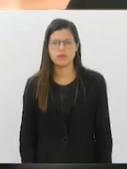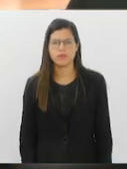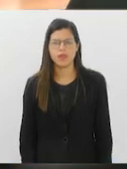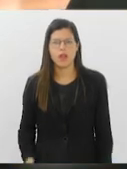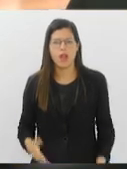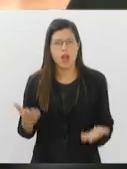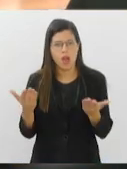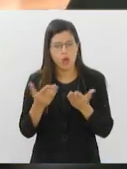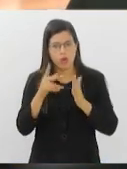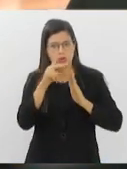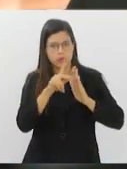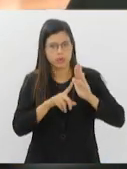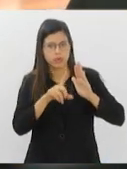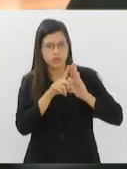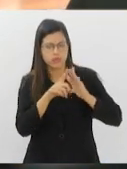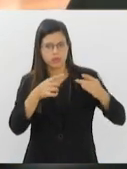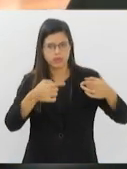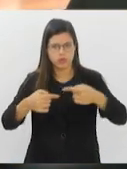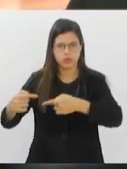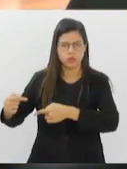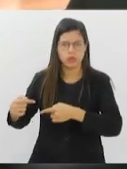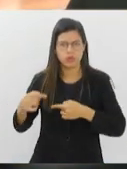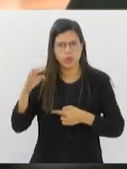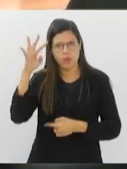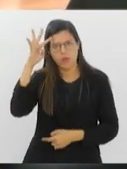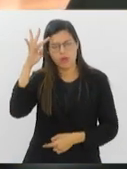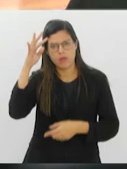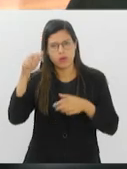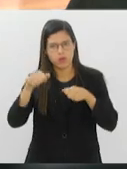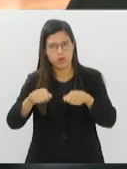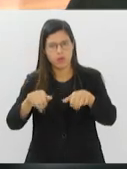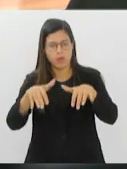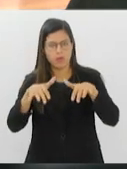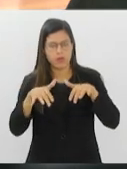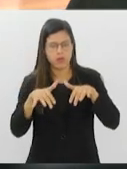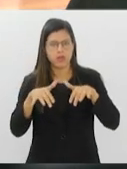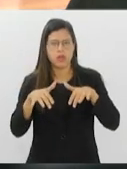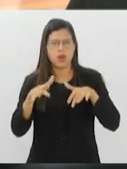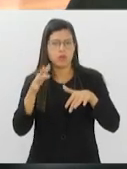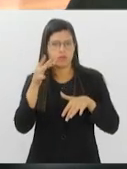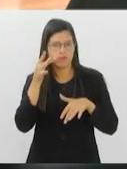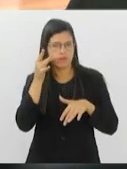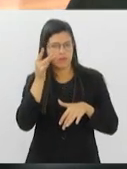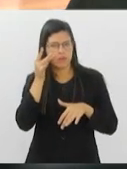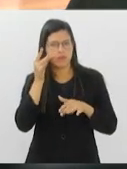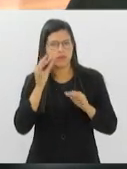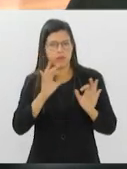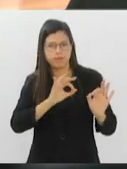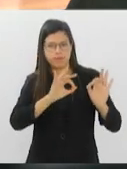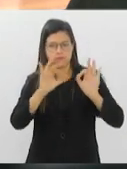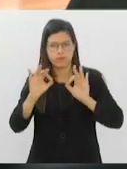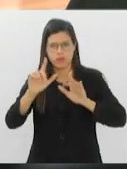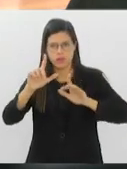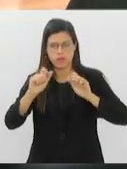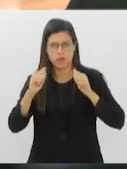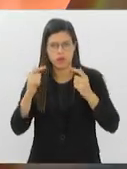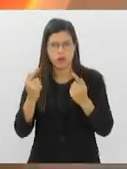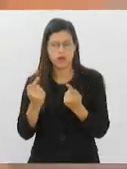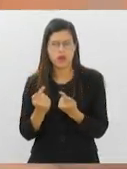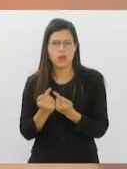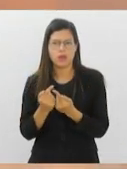Veja agora os projetos que serão discutidos nesta quarta-feira no plenário, com transmissão ao vivo da TV Alerj a partir das